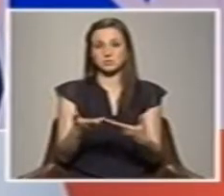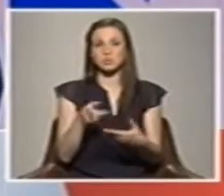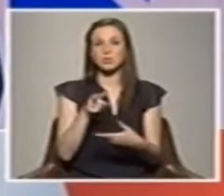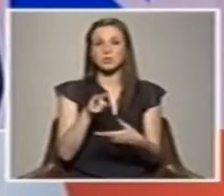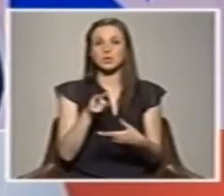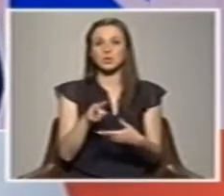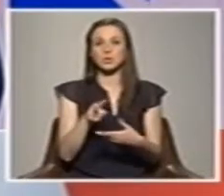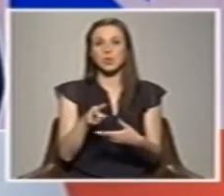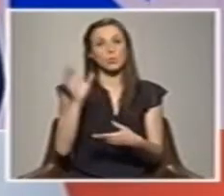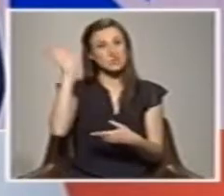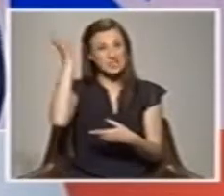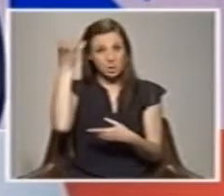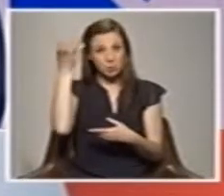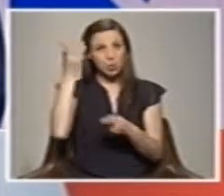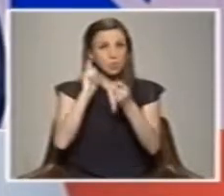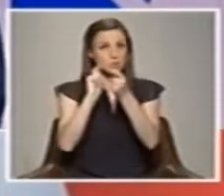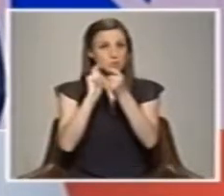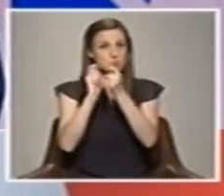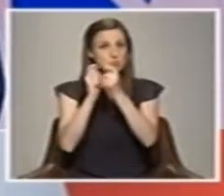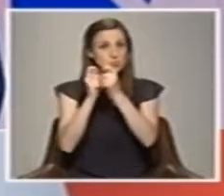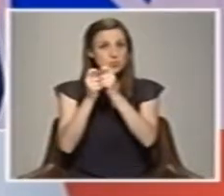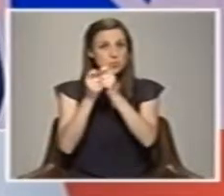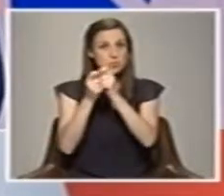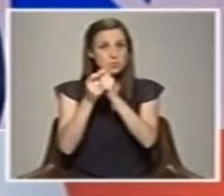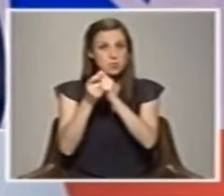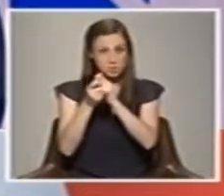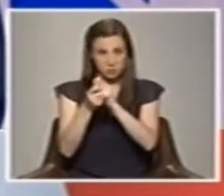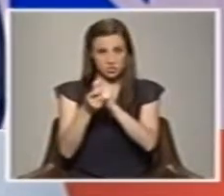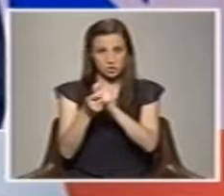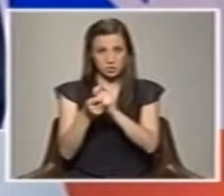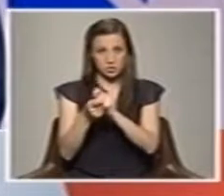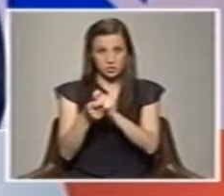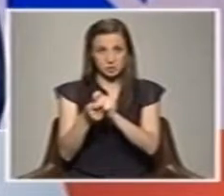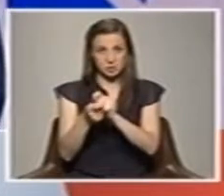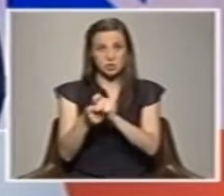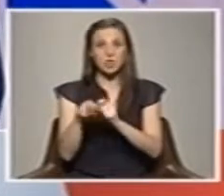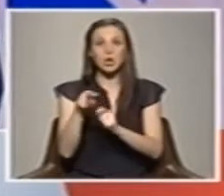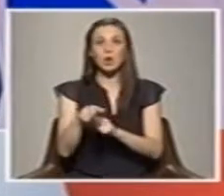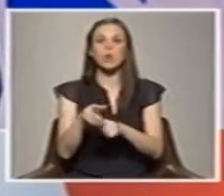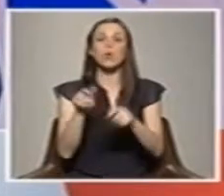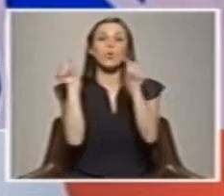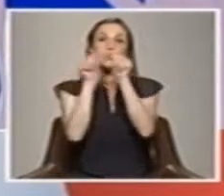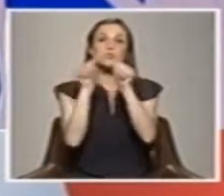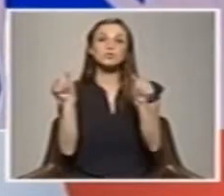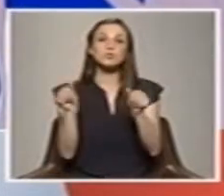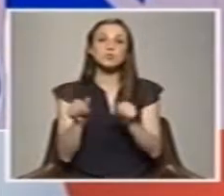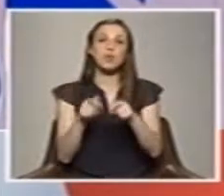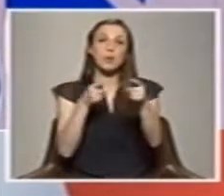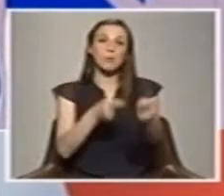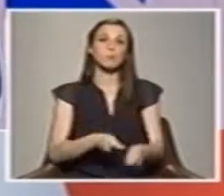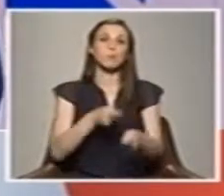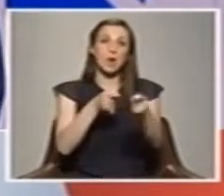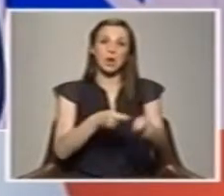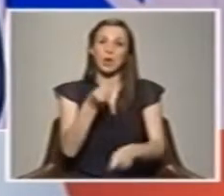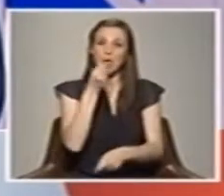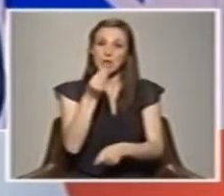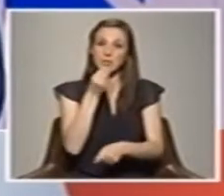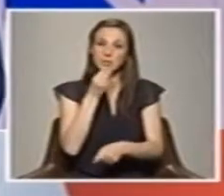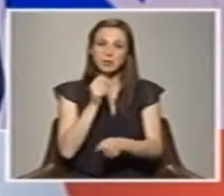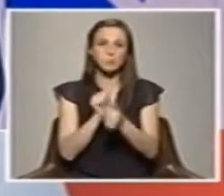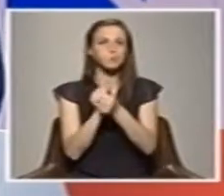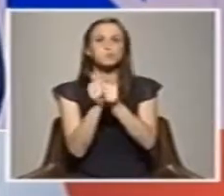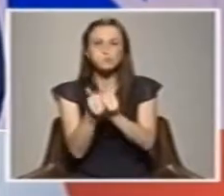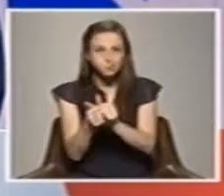clima está em mudança e os nossos sistemas agroalimentares não se adaptaram com a rapidez que seria necessário. E, portanto,